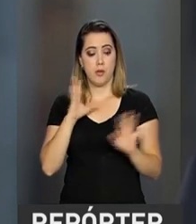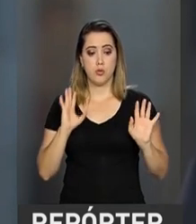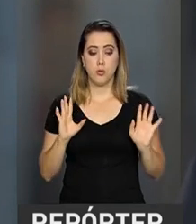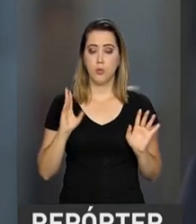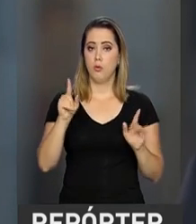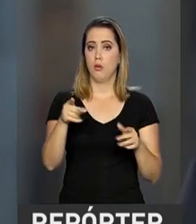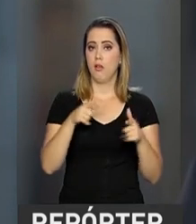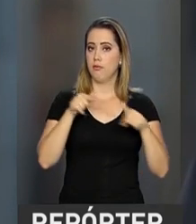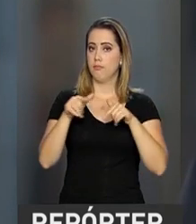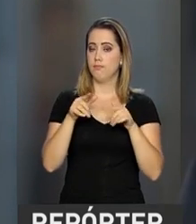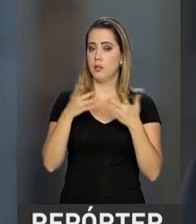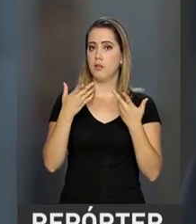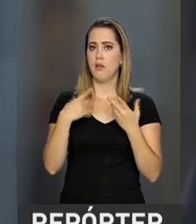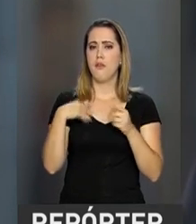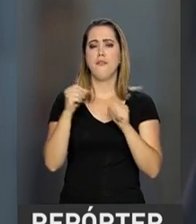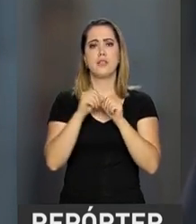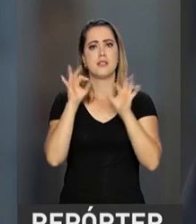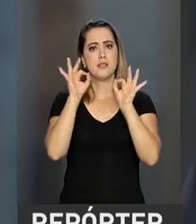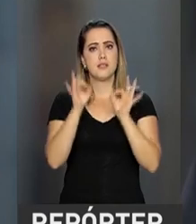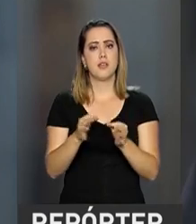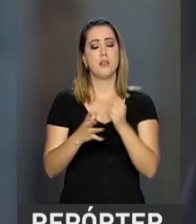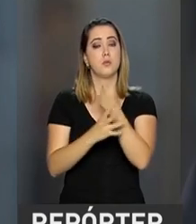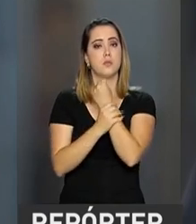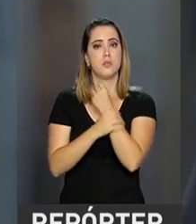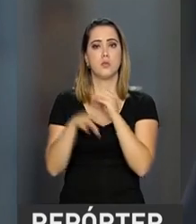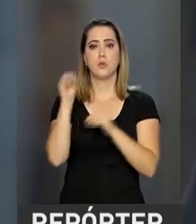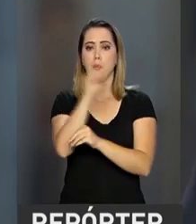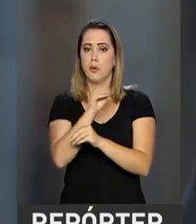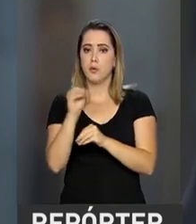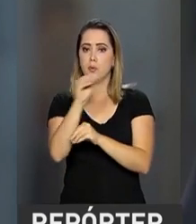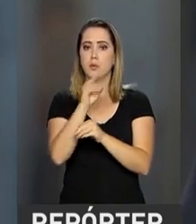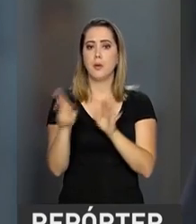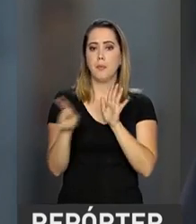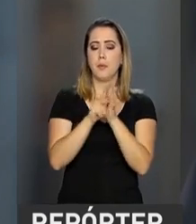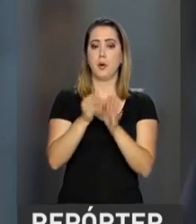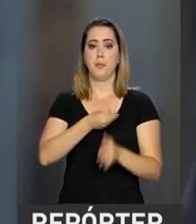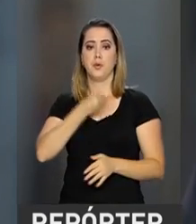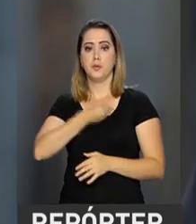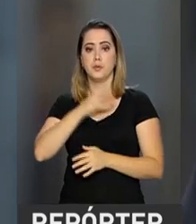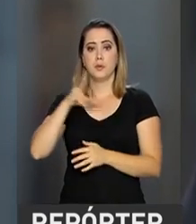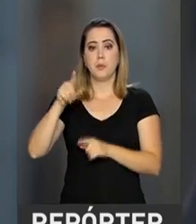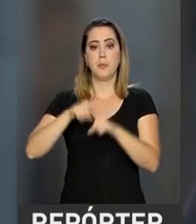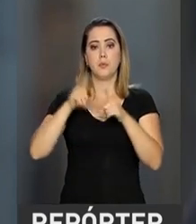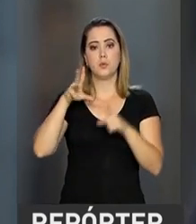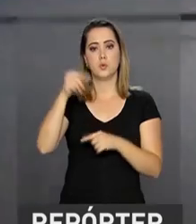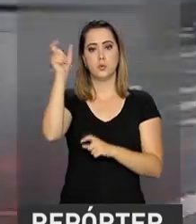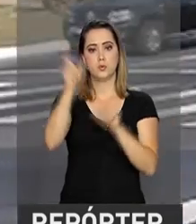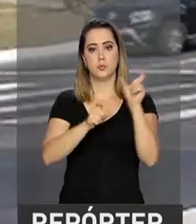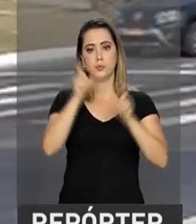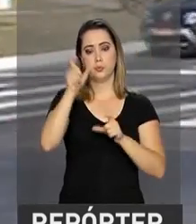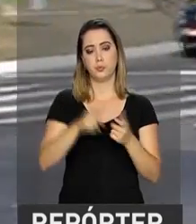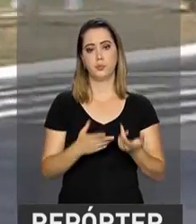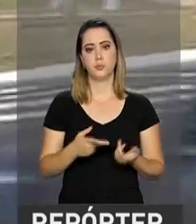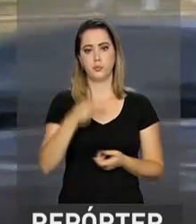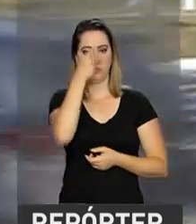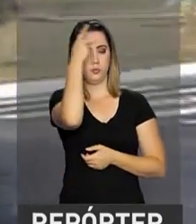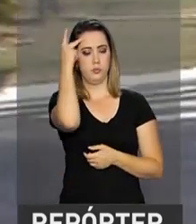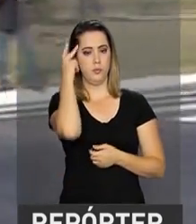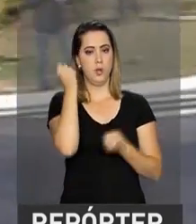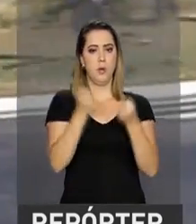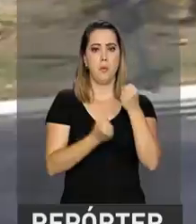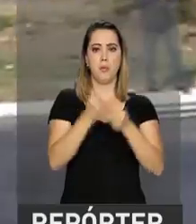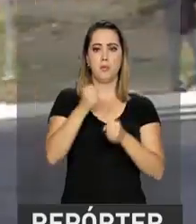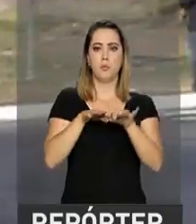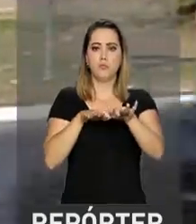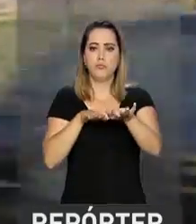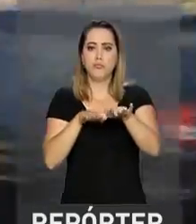agir de uma maneira segura para preservar não só a própria vida mas a vida de todos os brasileiros e quem está no trânsito seja